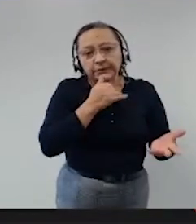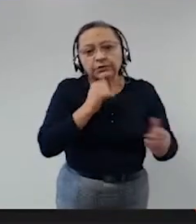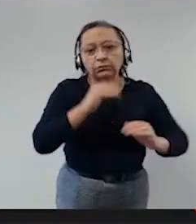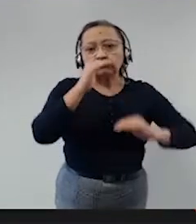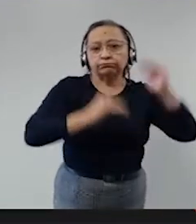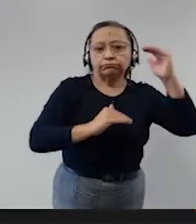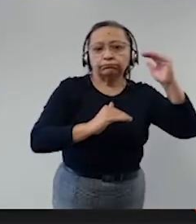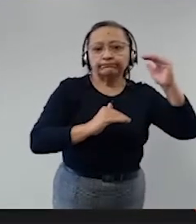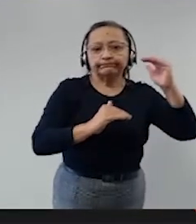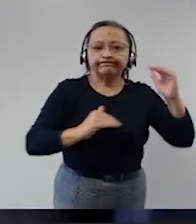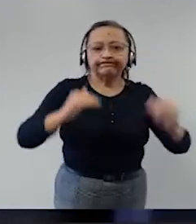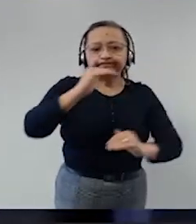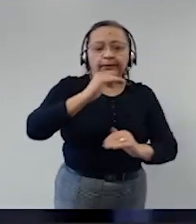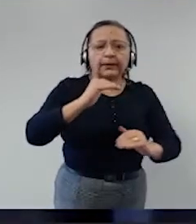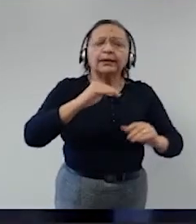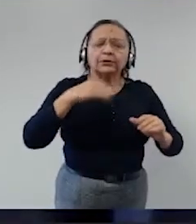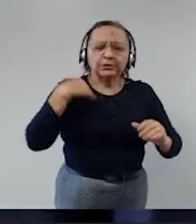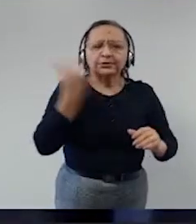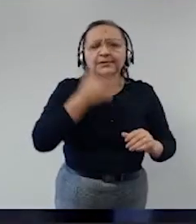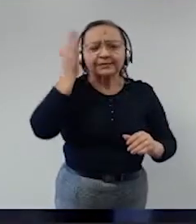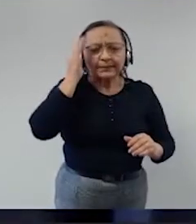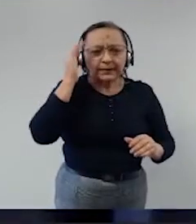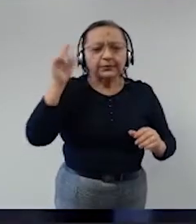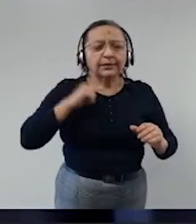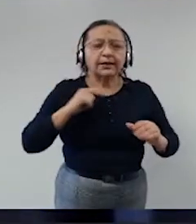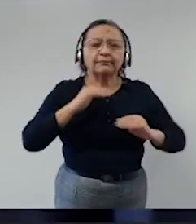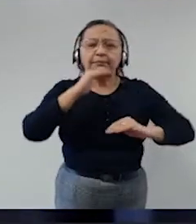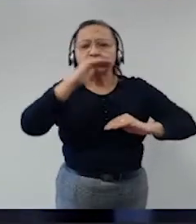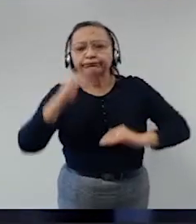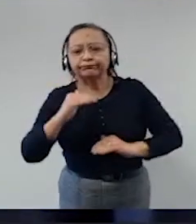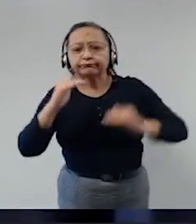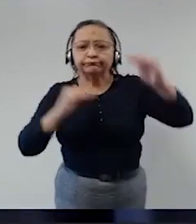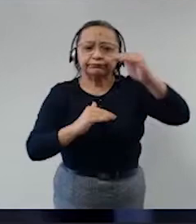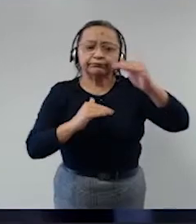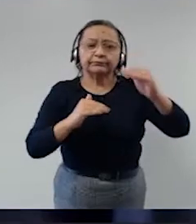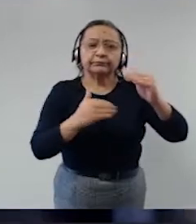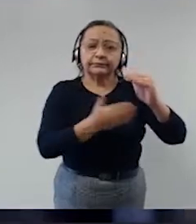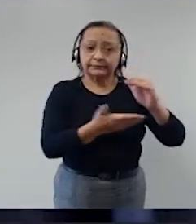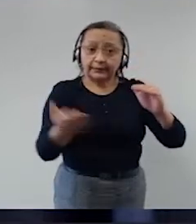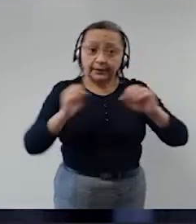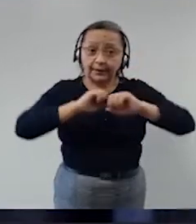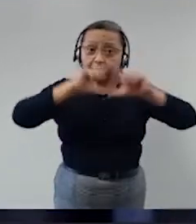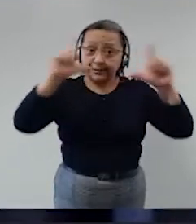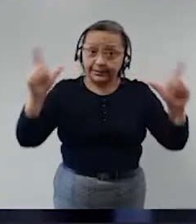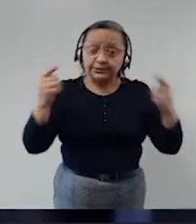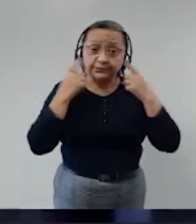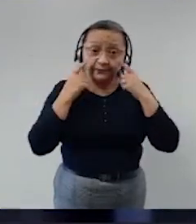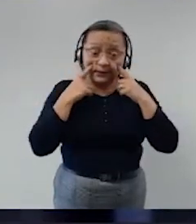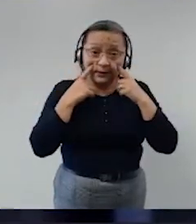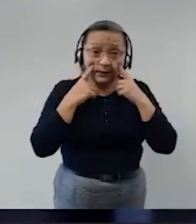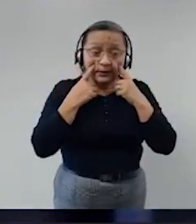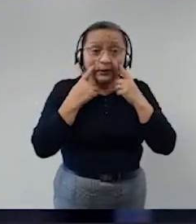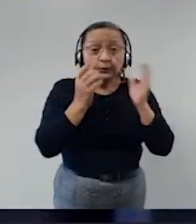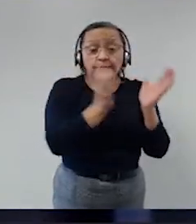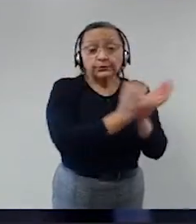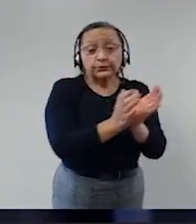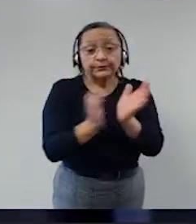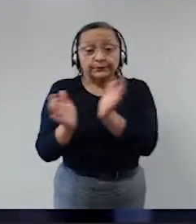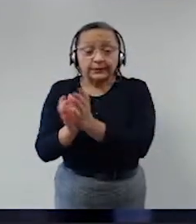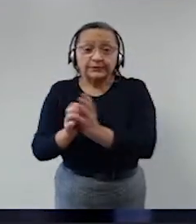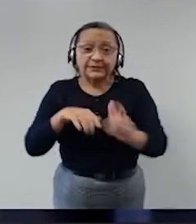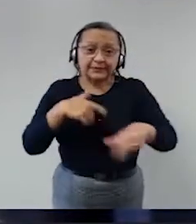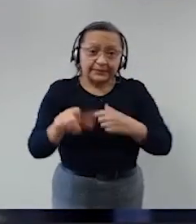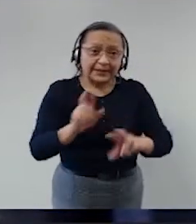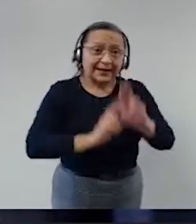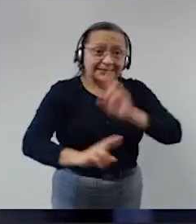que há uma desigualdade inerente, né, às partes dessa relação trabalhador e